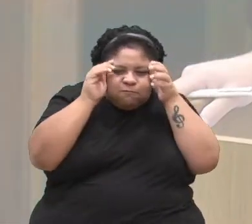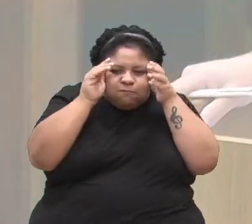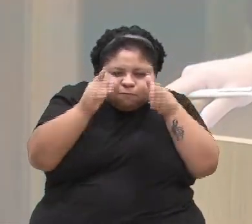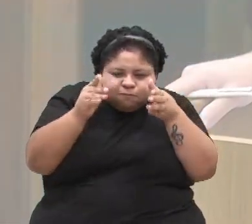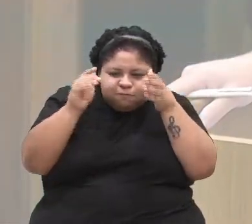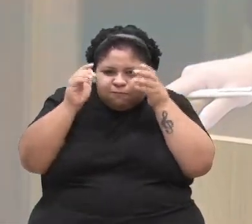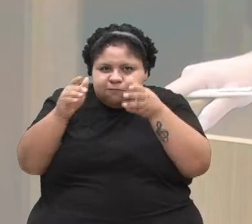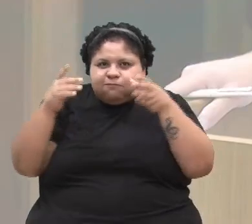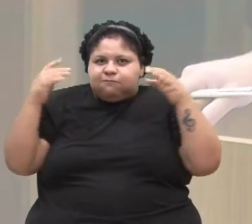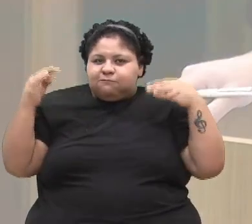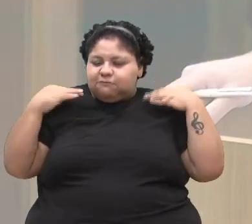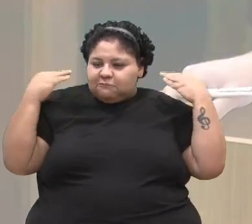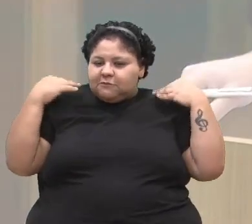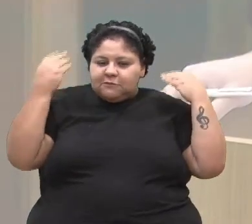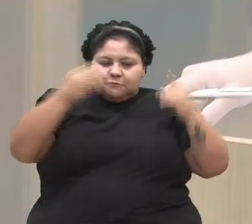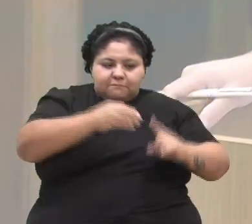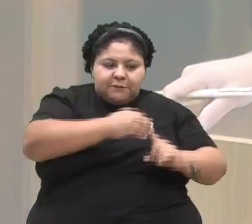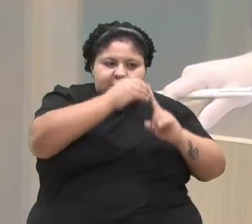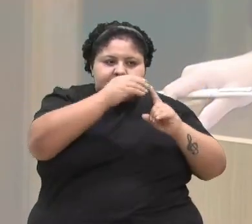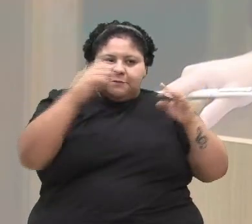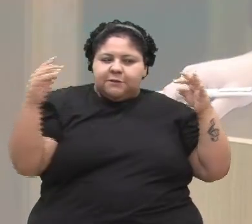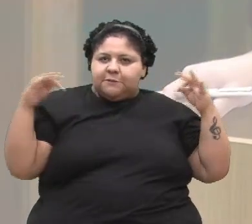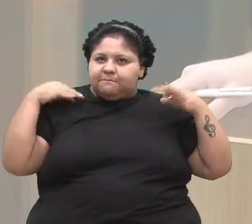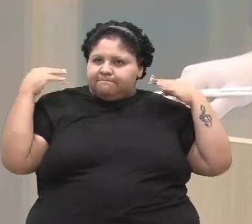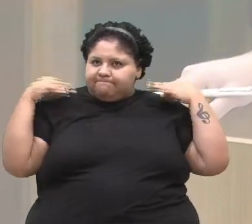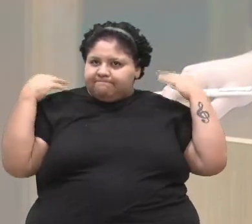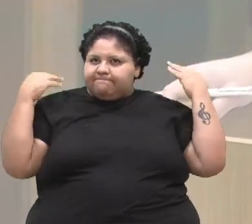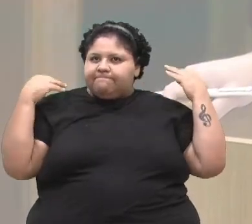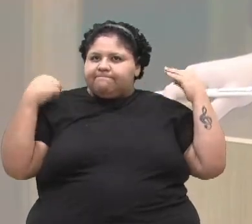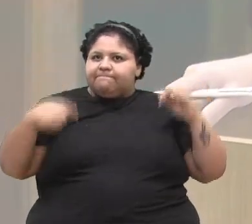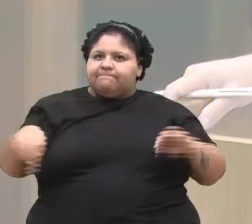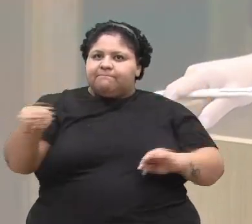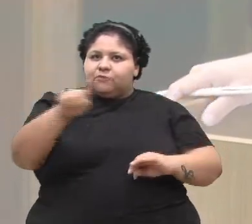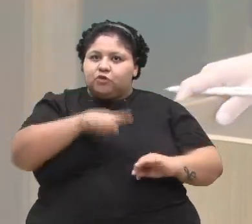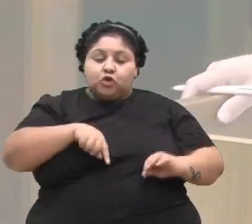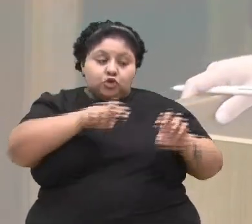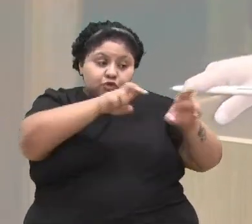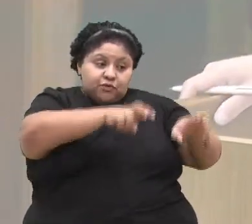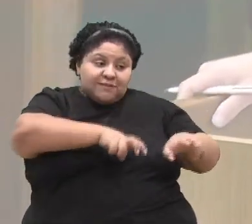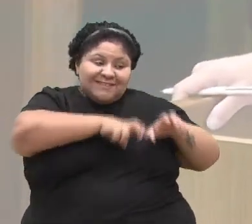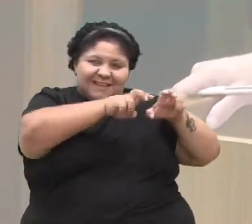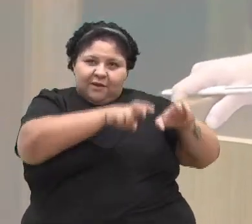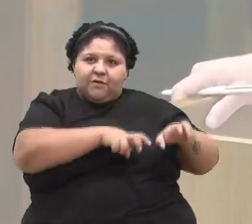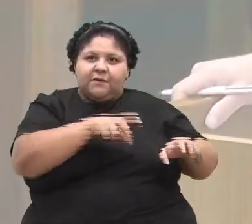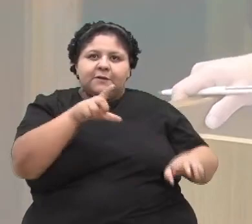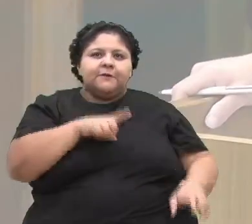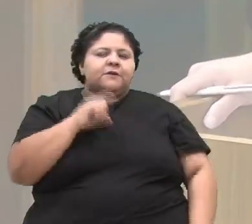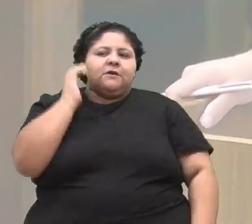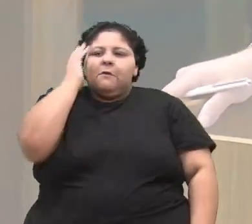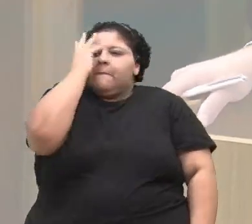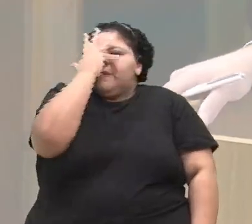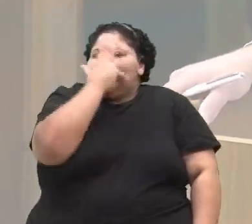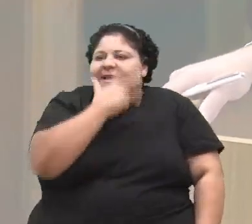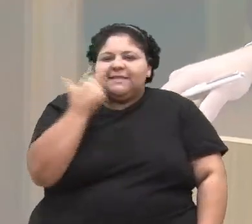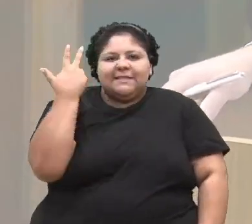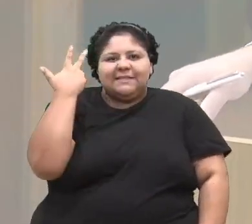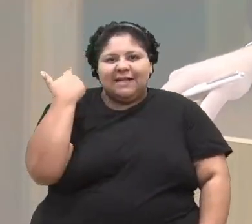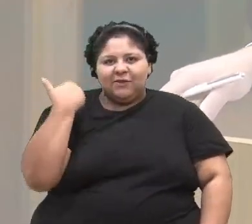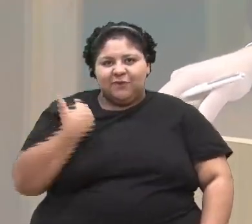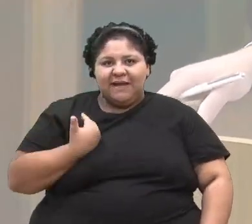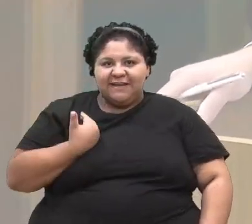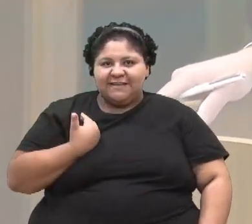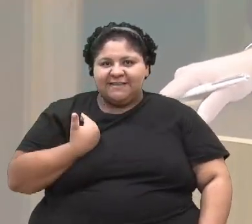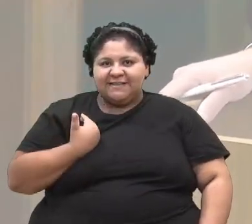turismo, principalmente no turismo do nosso interior, onde nós temos belezas naturais